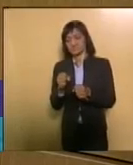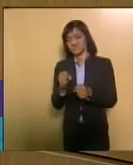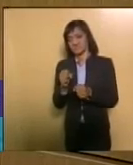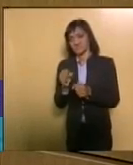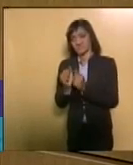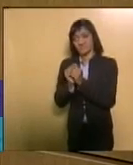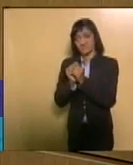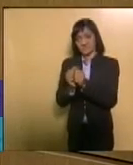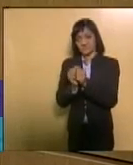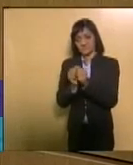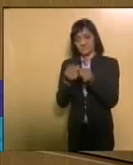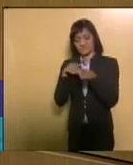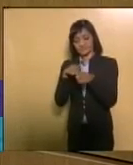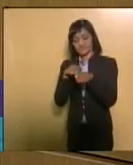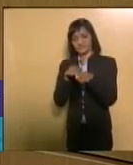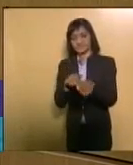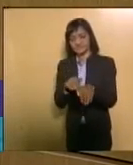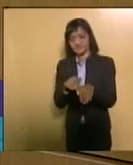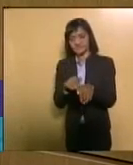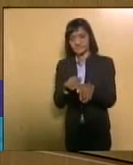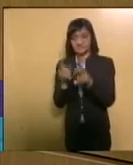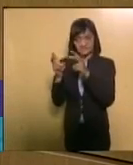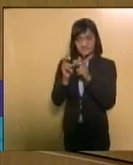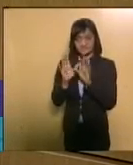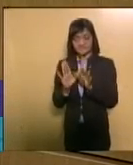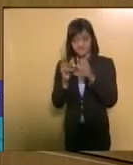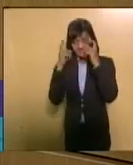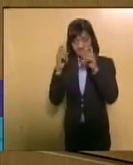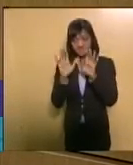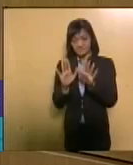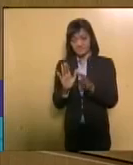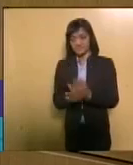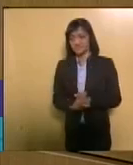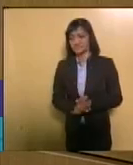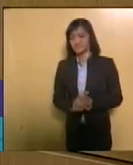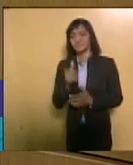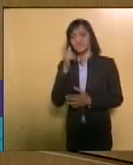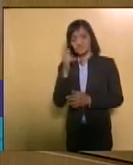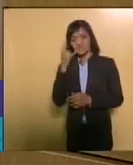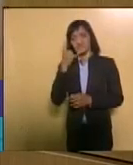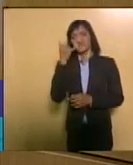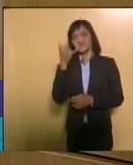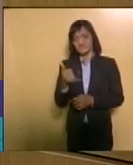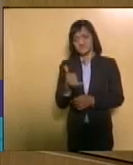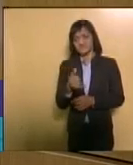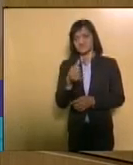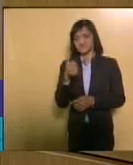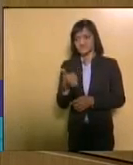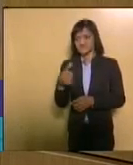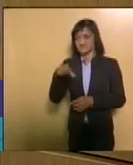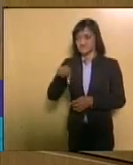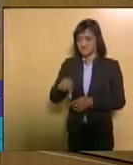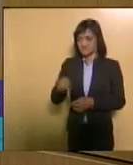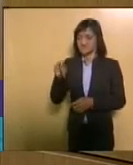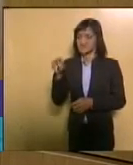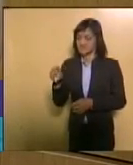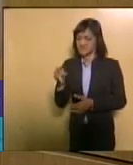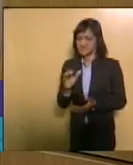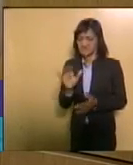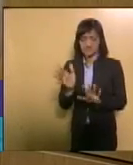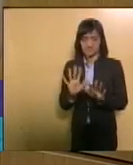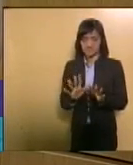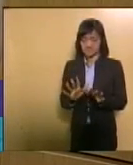agredida se ele se ele manifestar algum tipo de violência essa mulher ligou pro 190